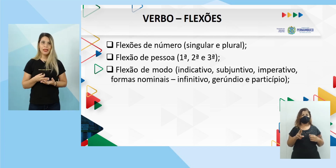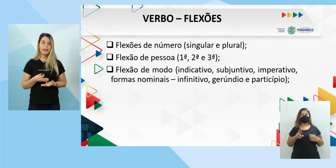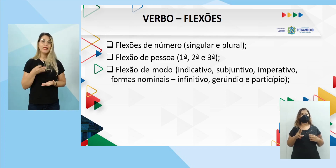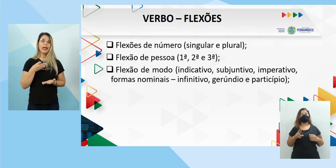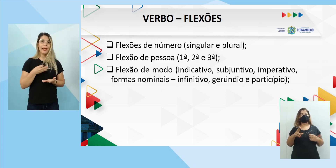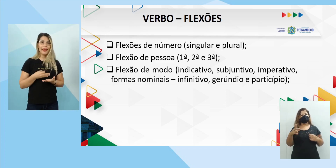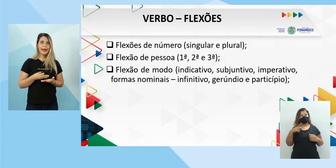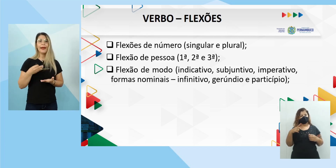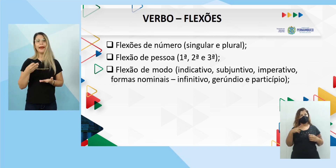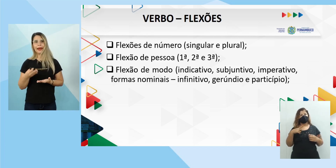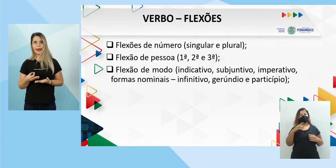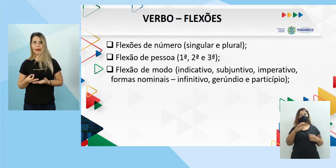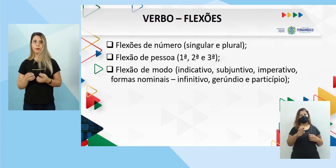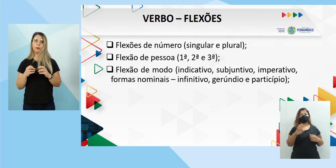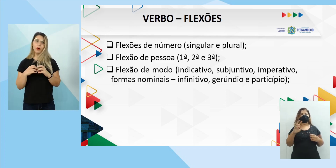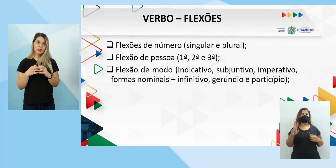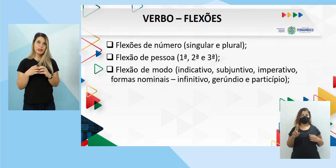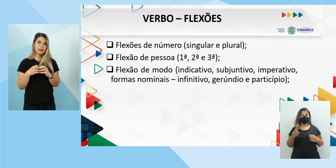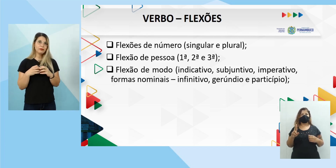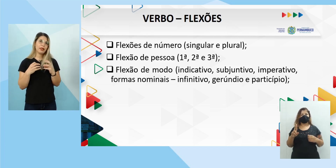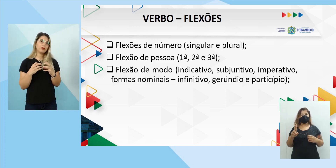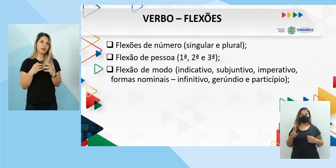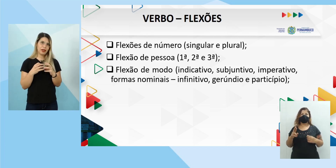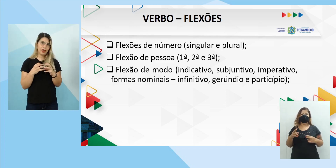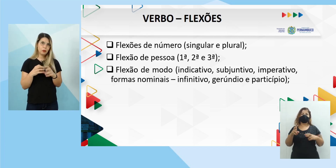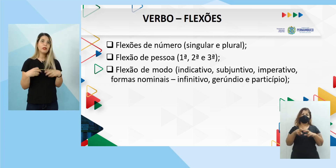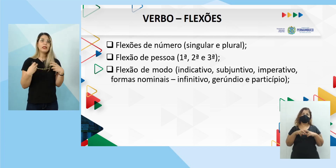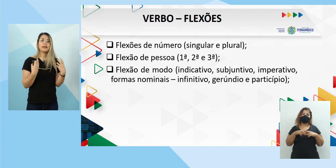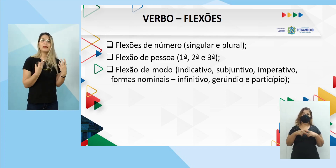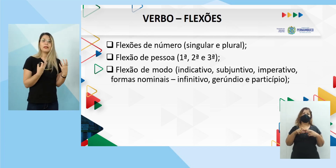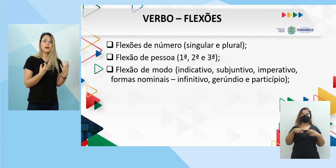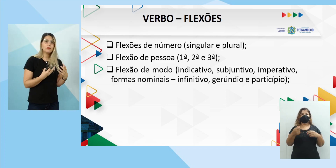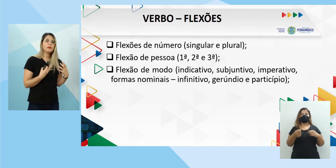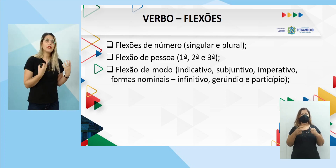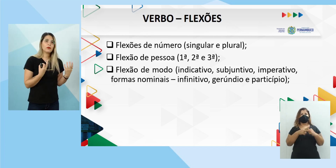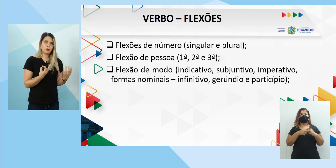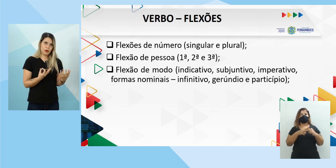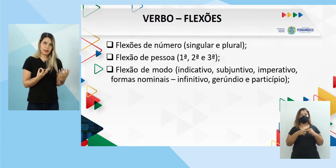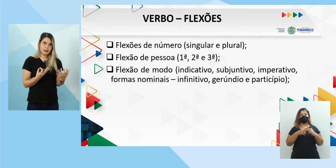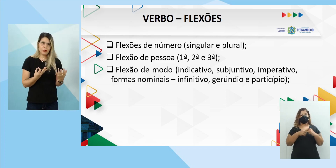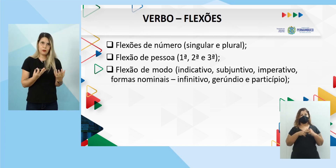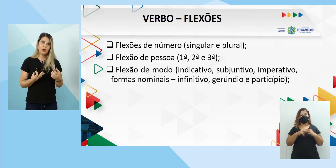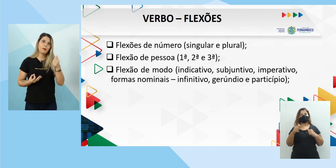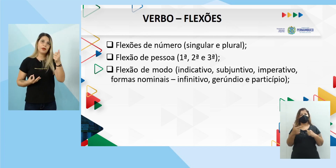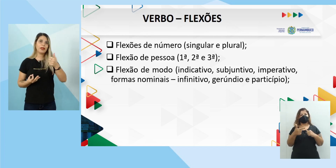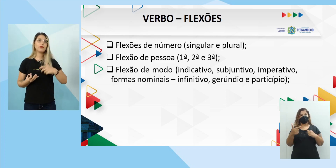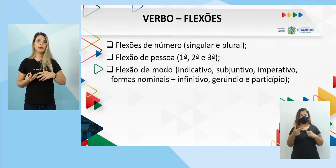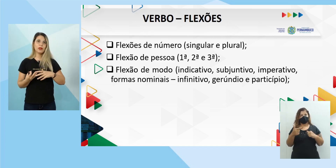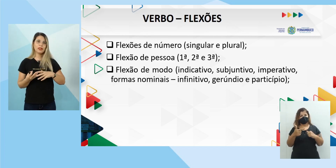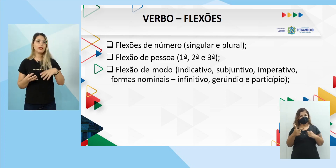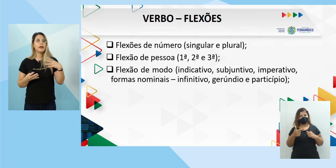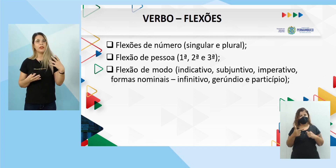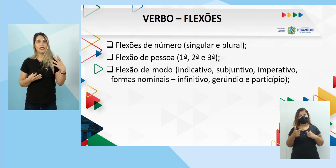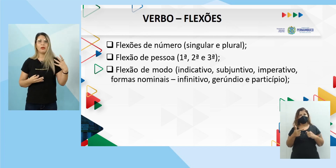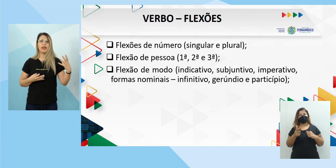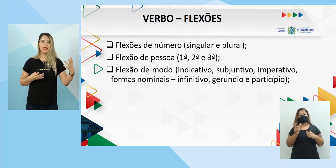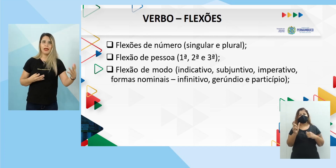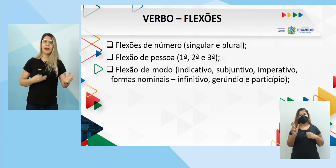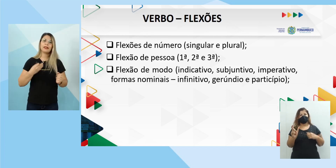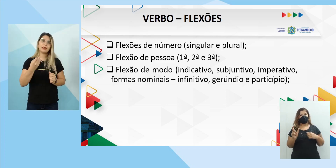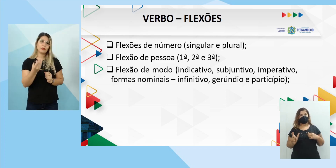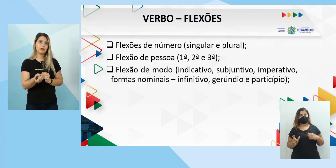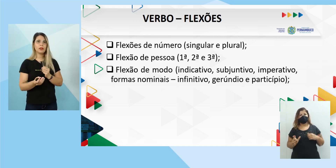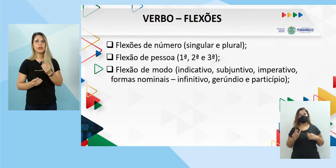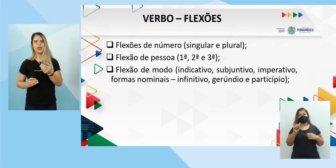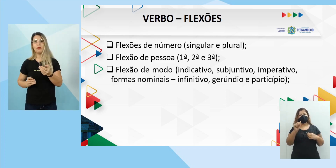terminava em ER. Portanto, ele é um verbo de segunda conjugação. Primeira conjugação é o que termina em